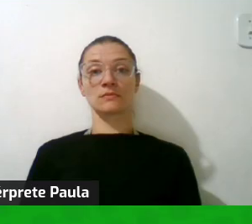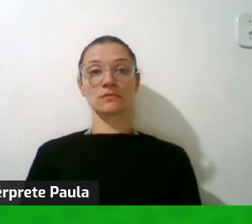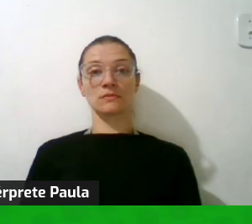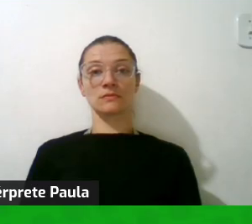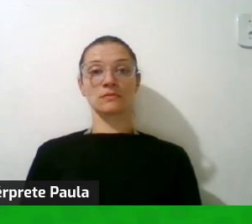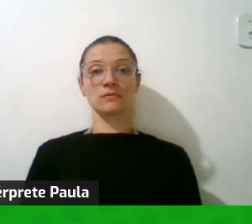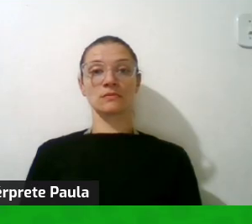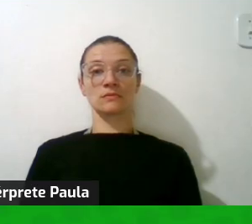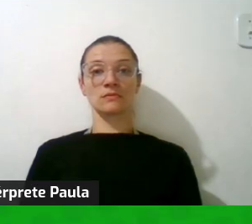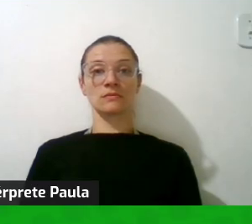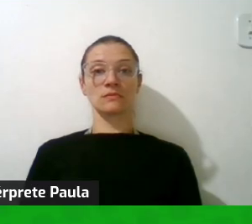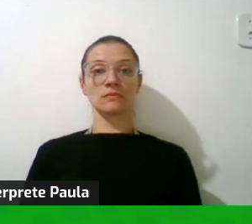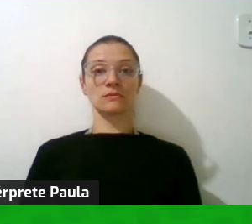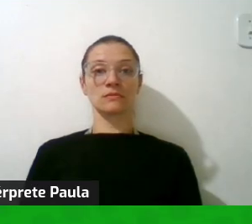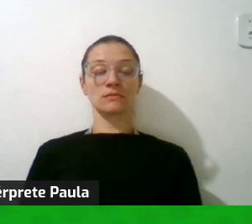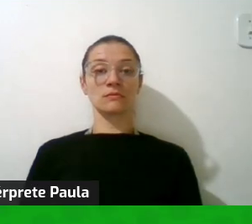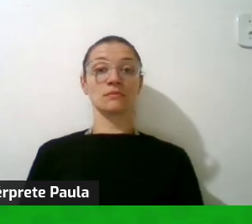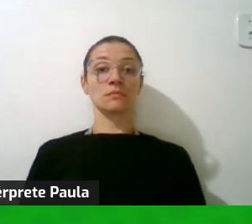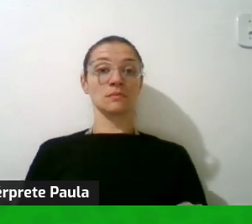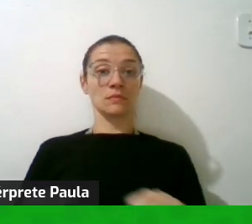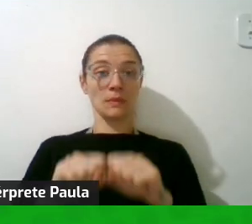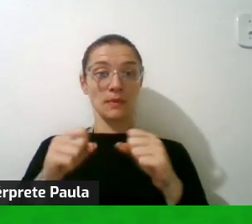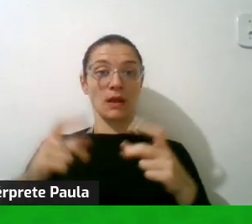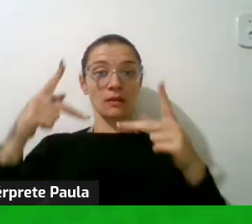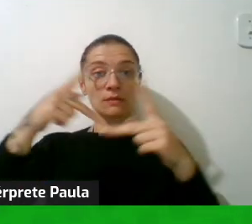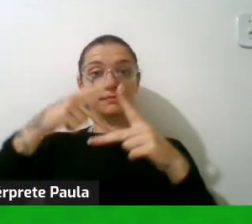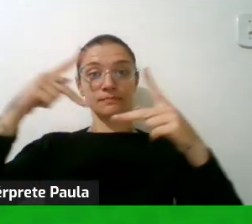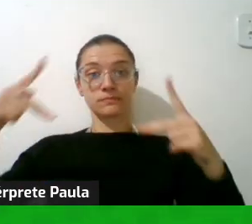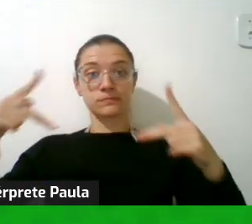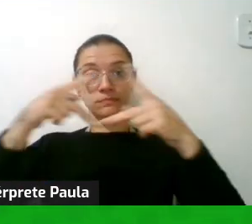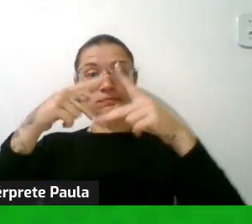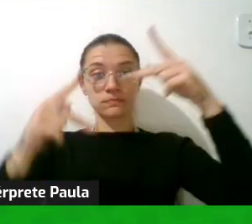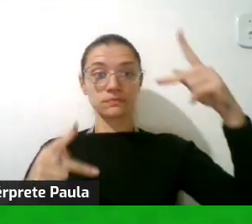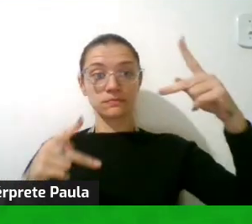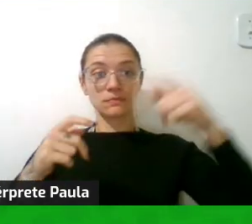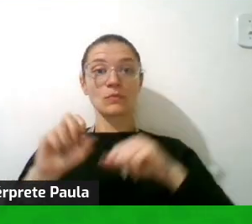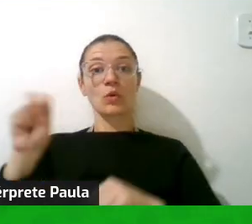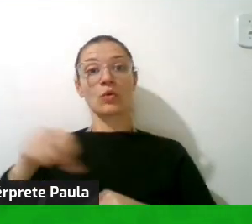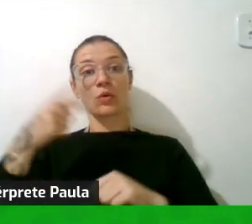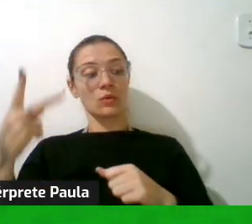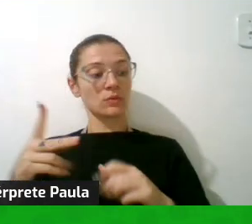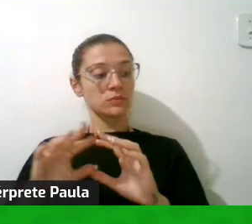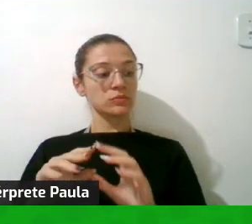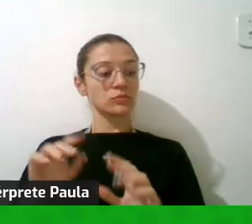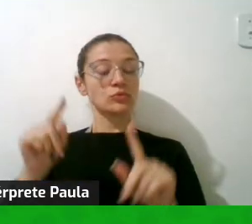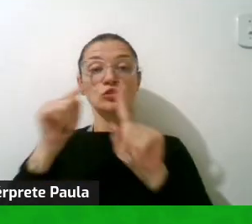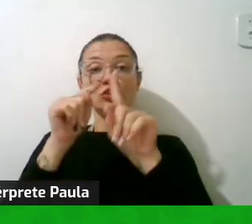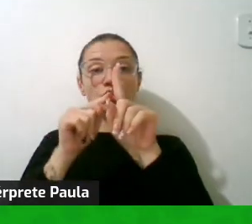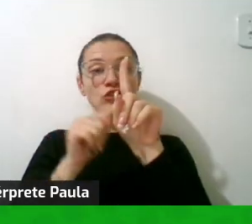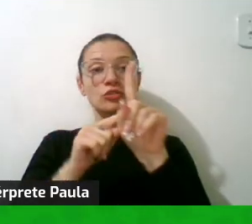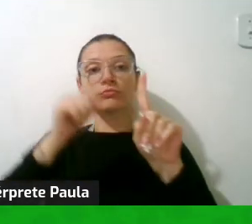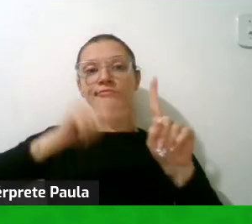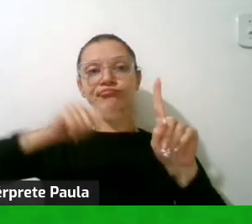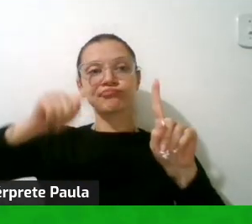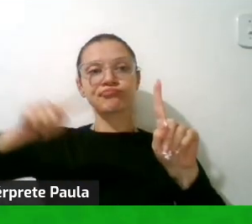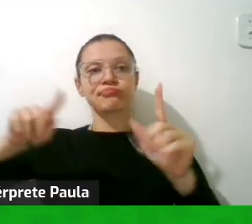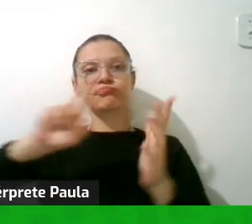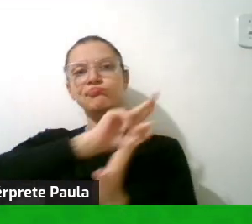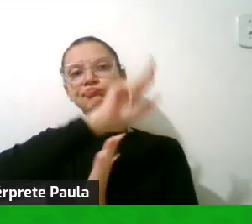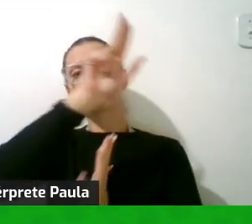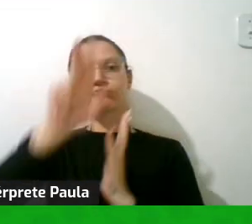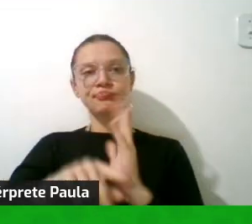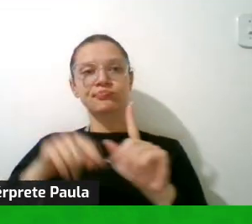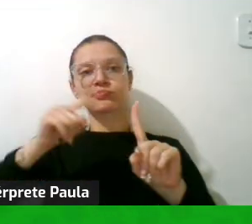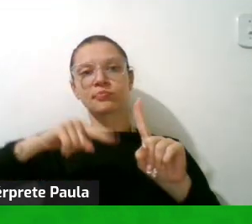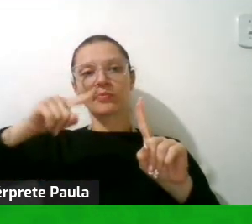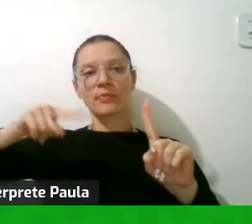farmácia. Ela quebrada também em fatia mais direto, ou gráfico aberto. Então você tem ali diferentes gráficos e ele já